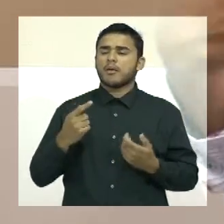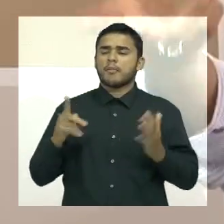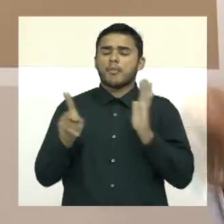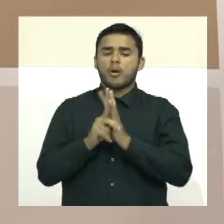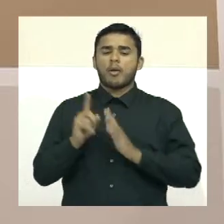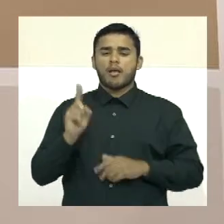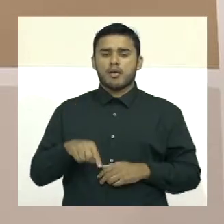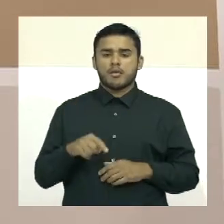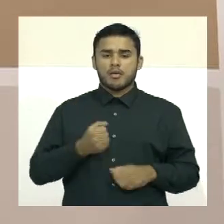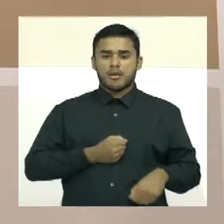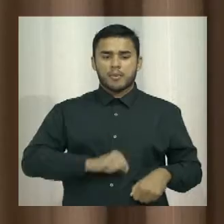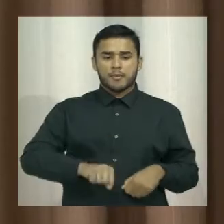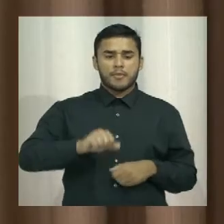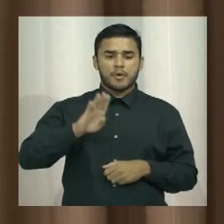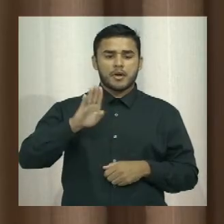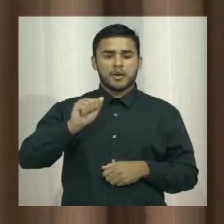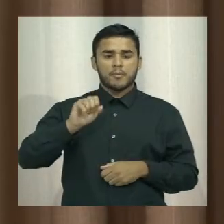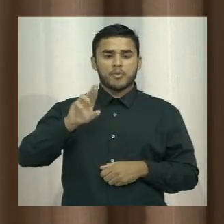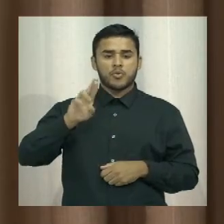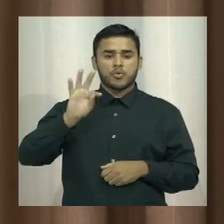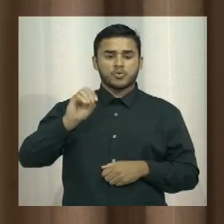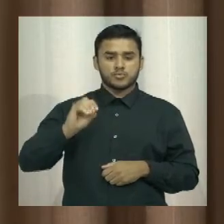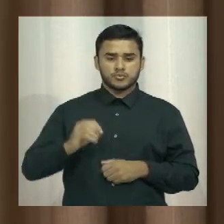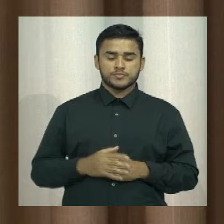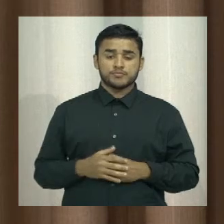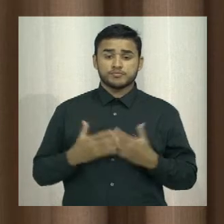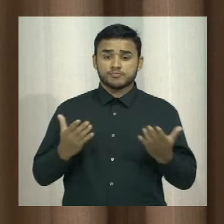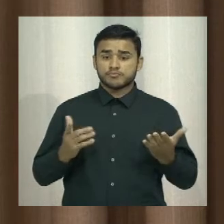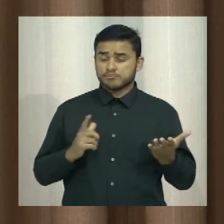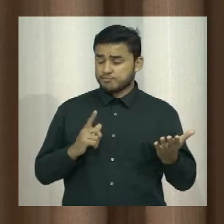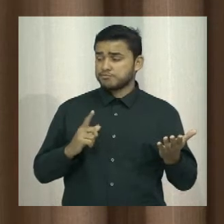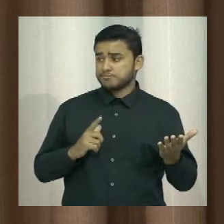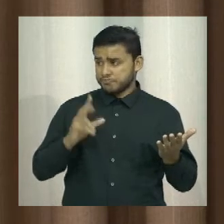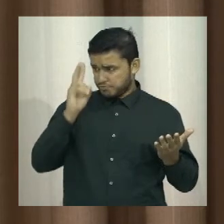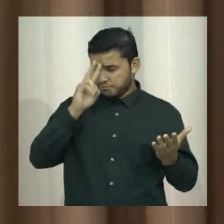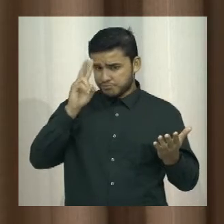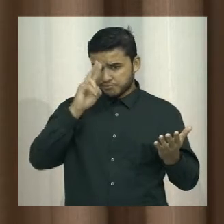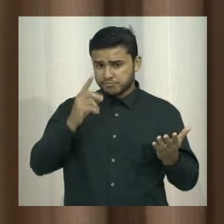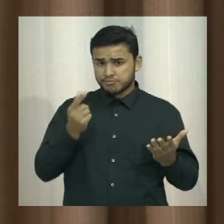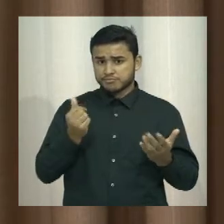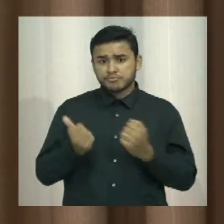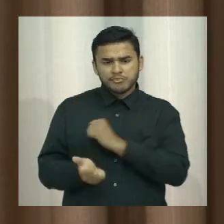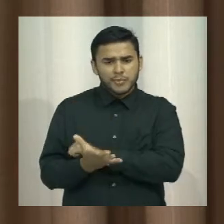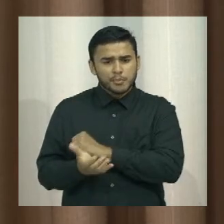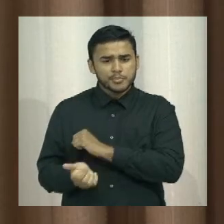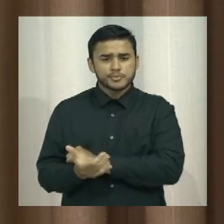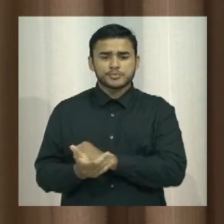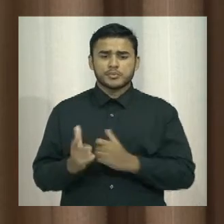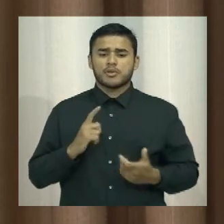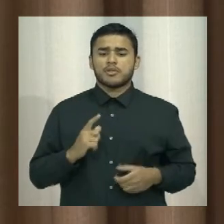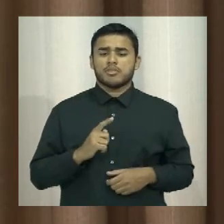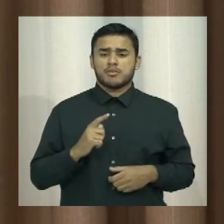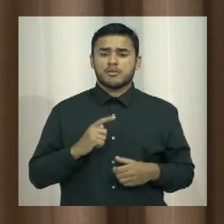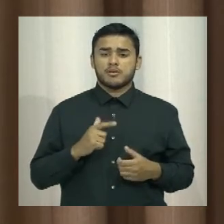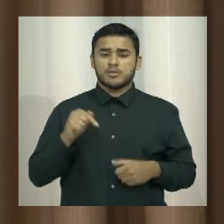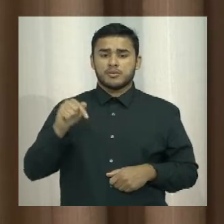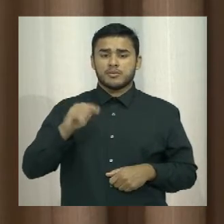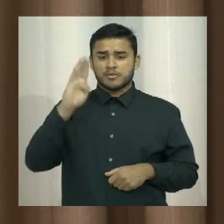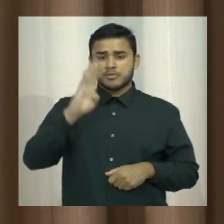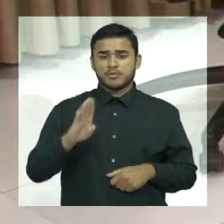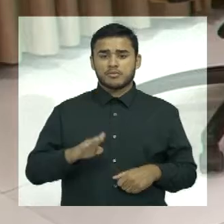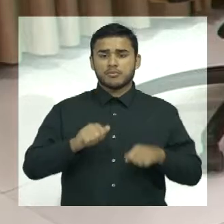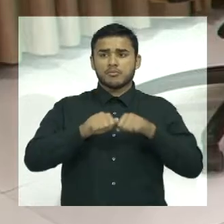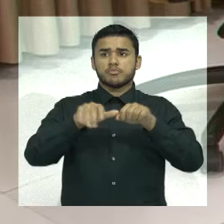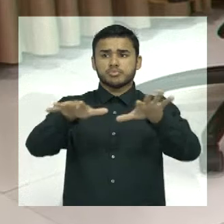a ideia do aborto. E é onde a gente entra e, infelizmente, lembra da questão da corrupção. E que isso, para se disseminar aqui, é bem